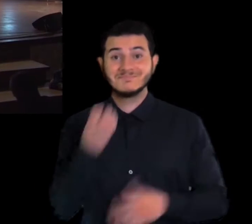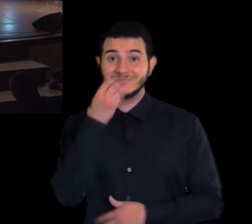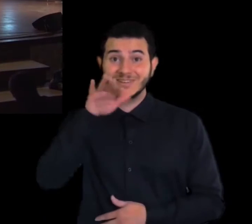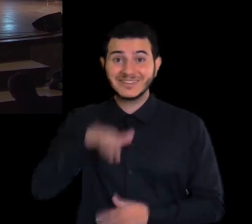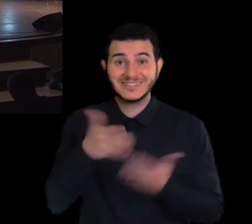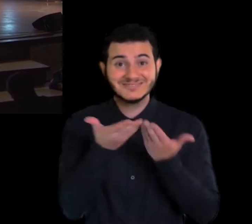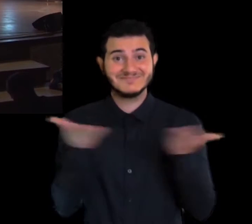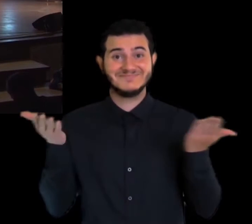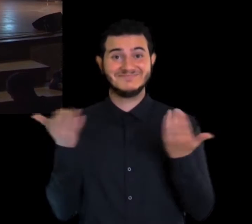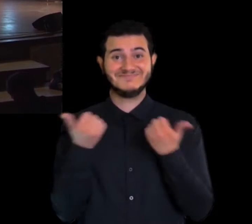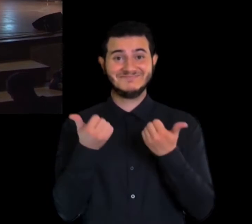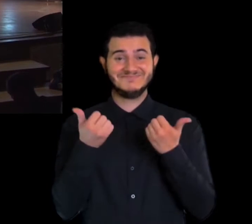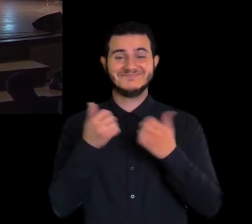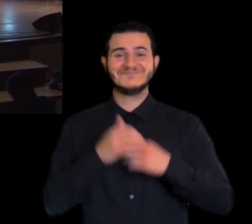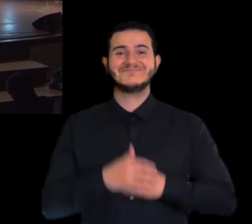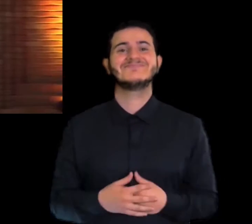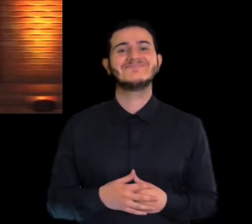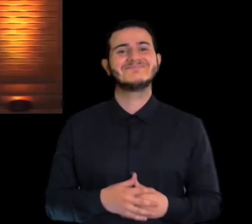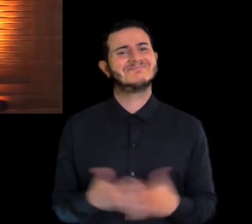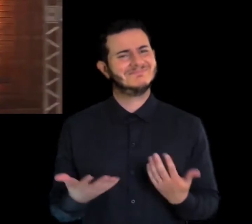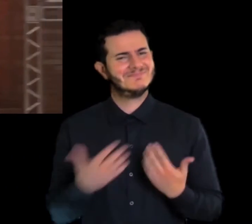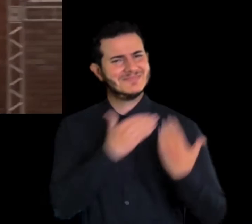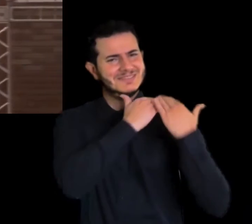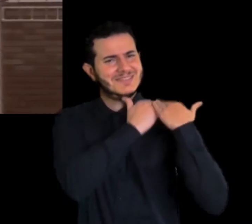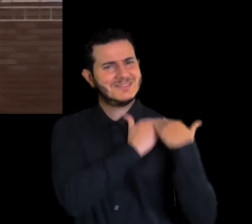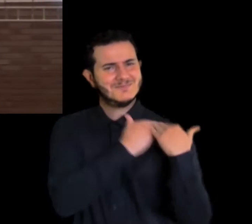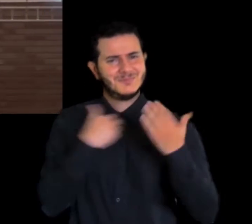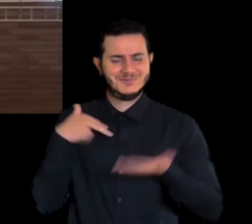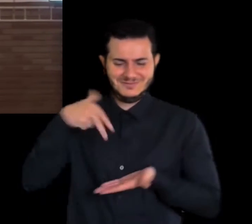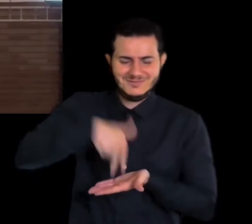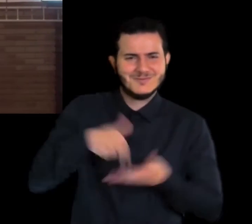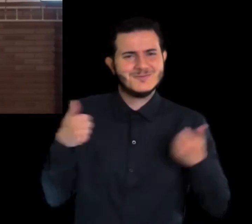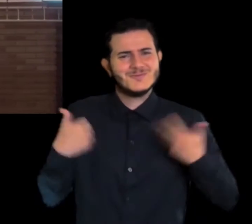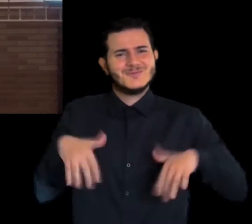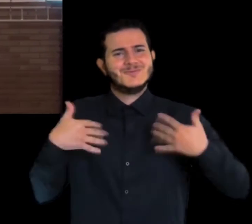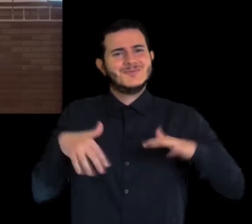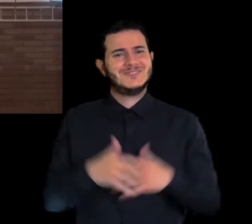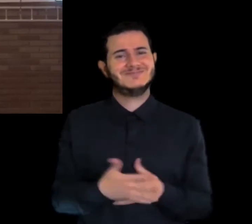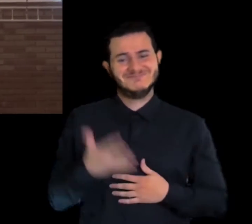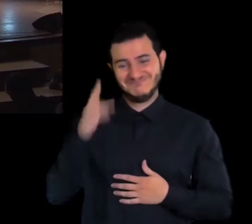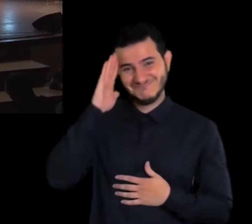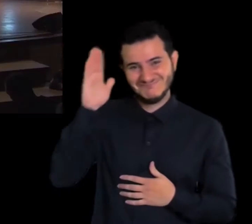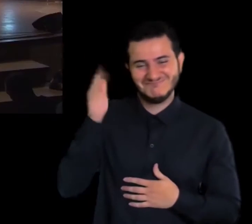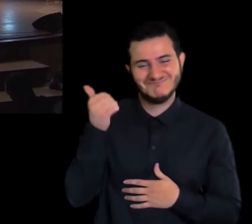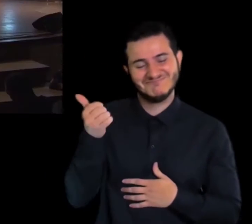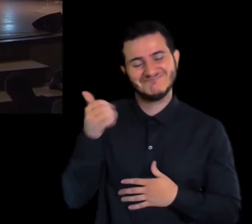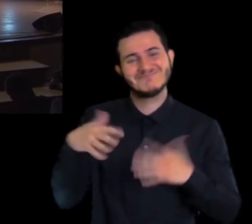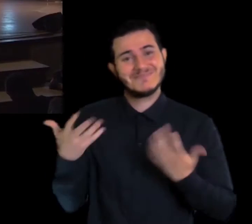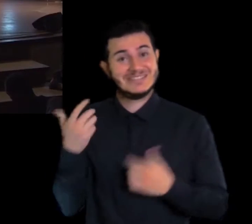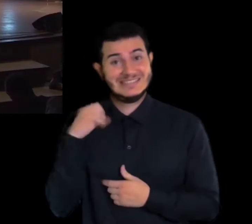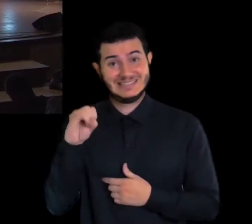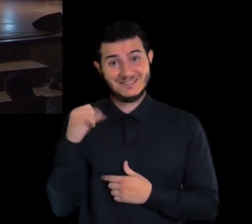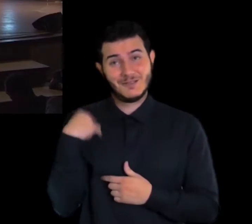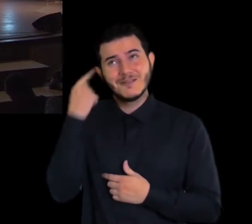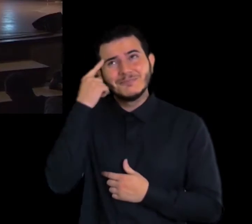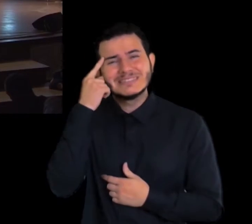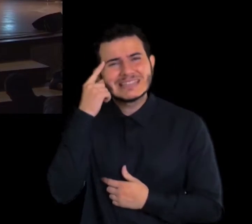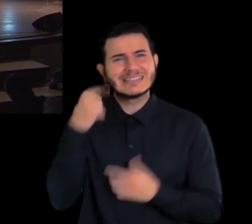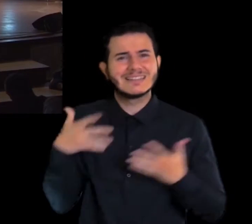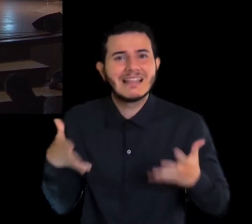Boa tarde, pessoal. Que responsa, né? Eu falo que, valeu, se a gente pensasse no que a gente